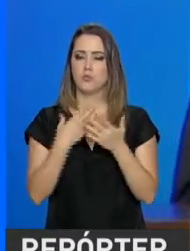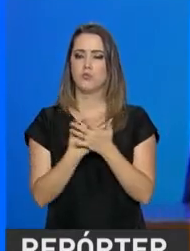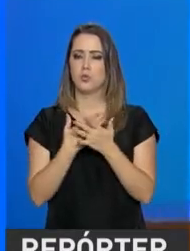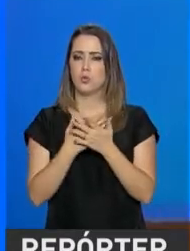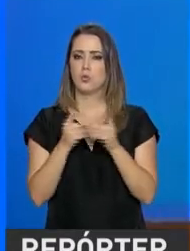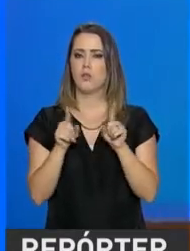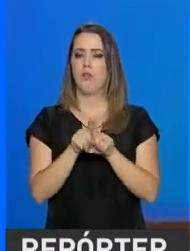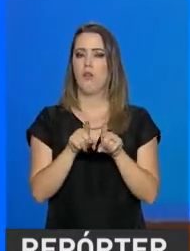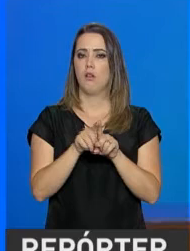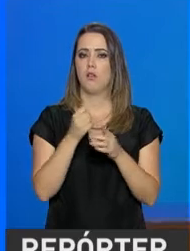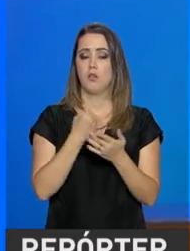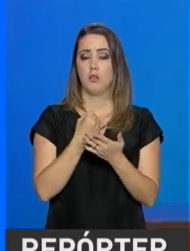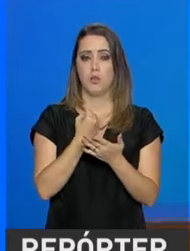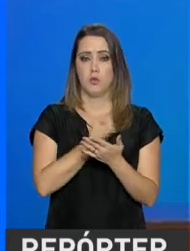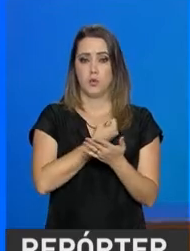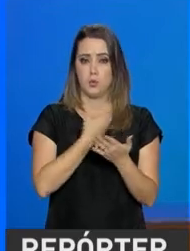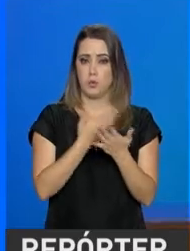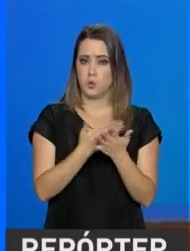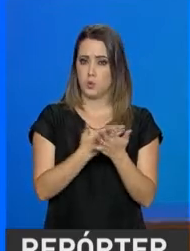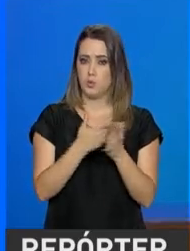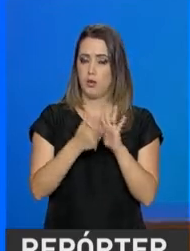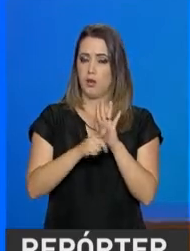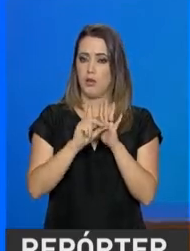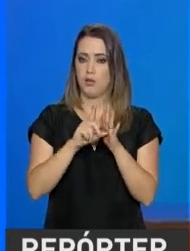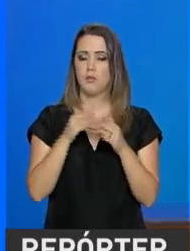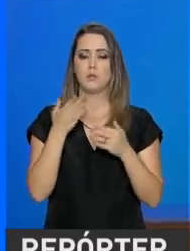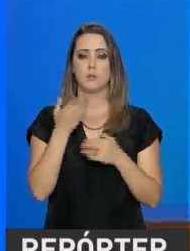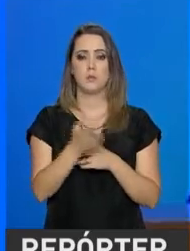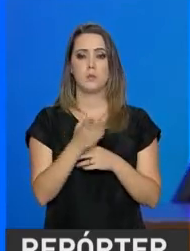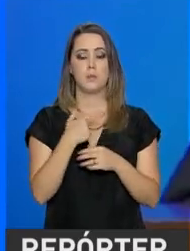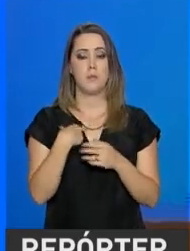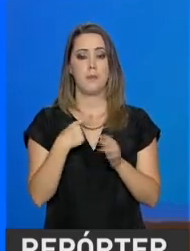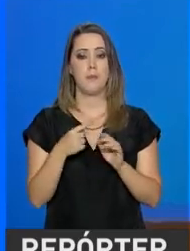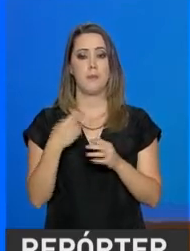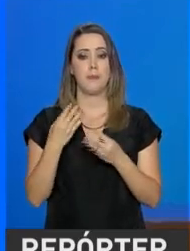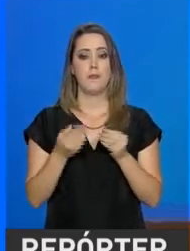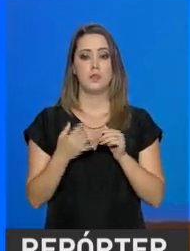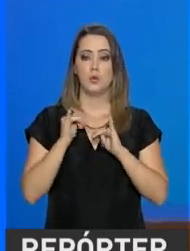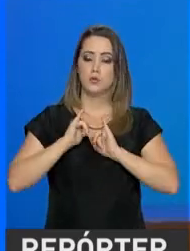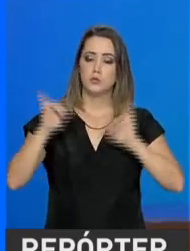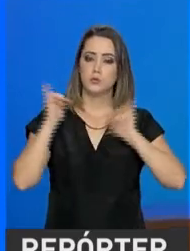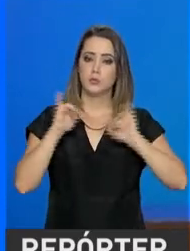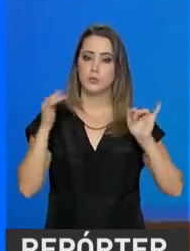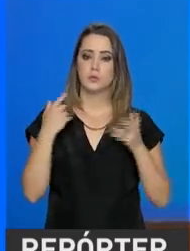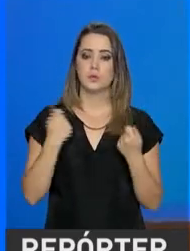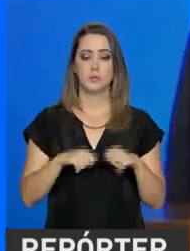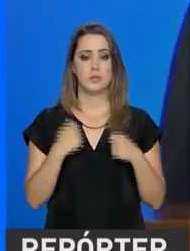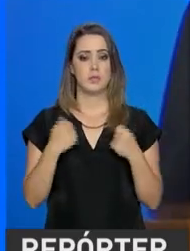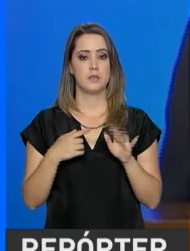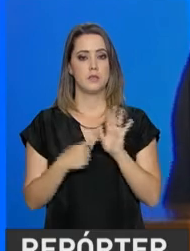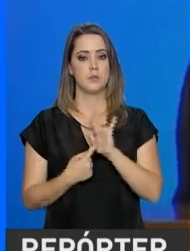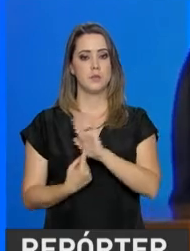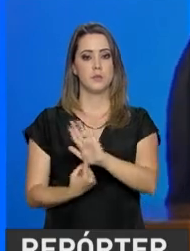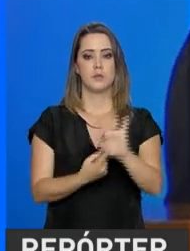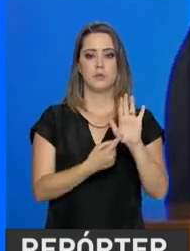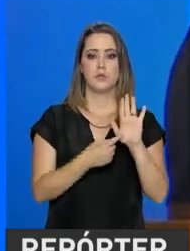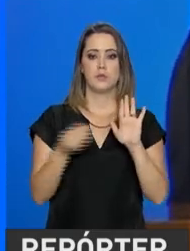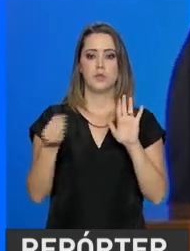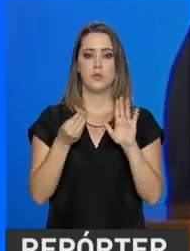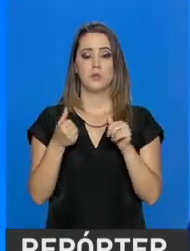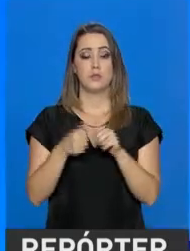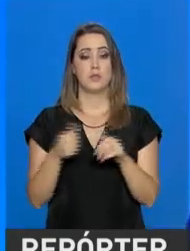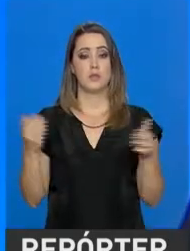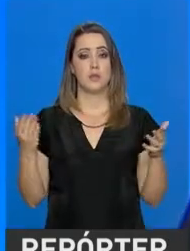muito antes de dizer né mas tem que tomar esses dados e quando propagar tem que dizer qual é a situação do brasil